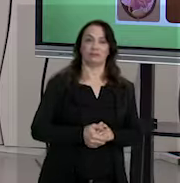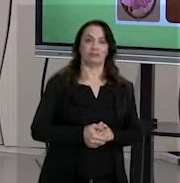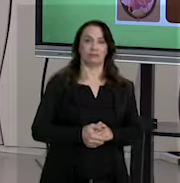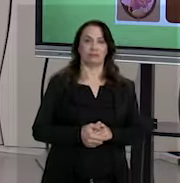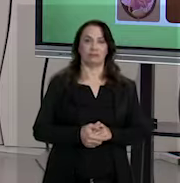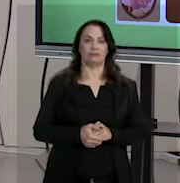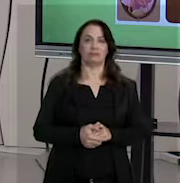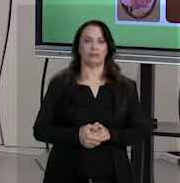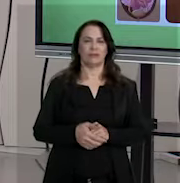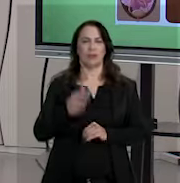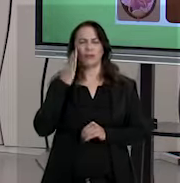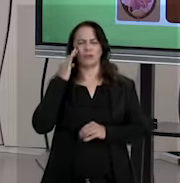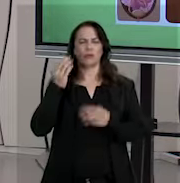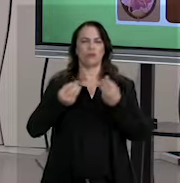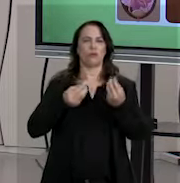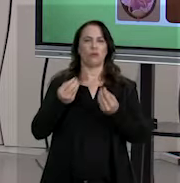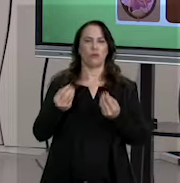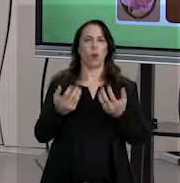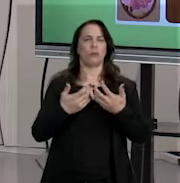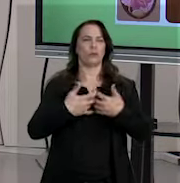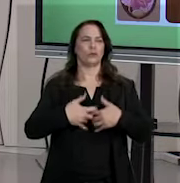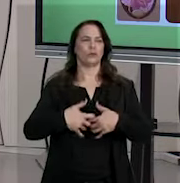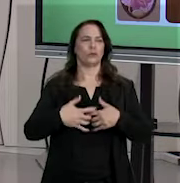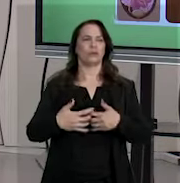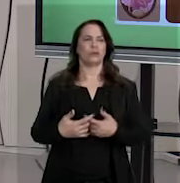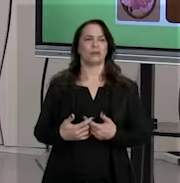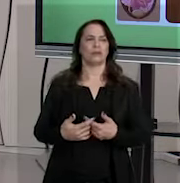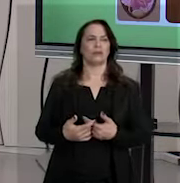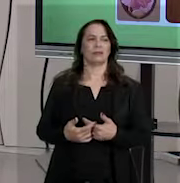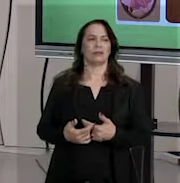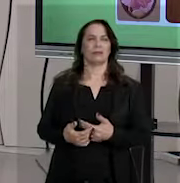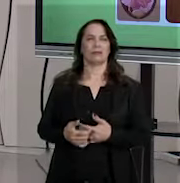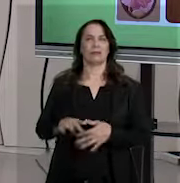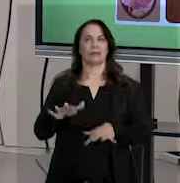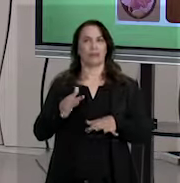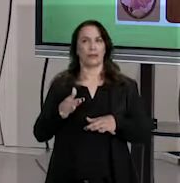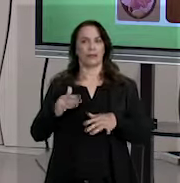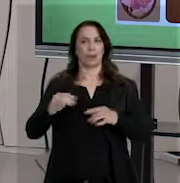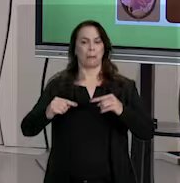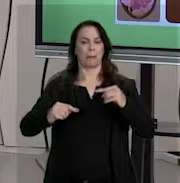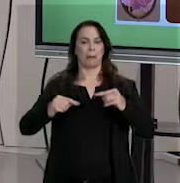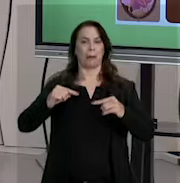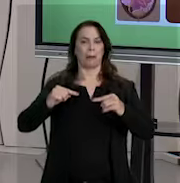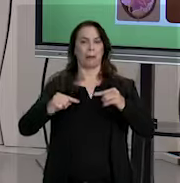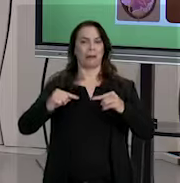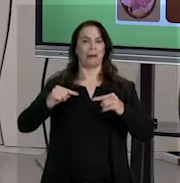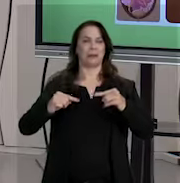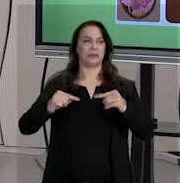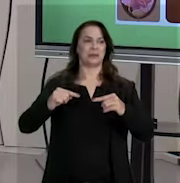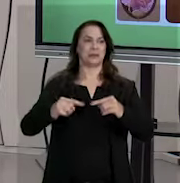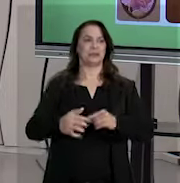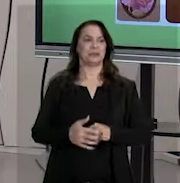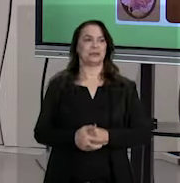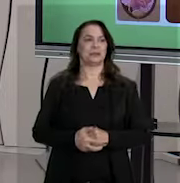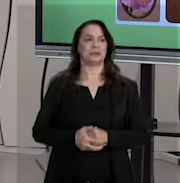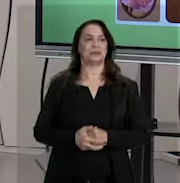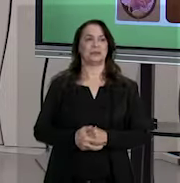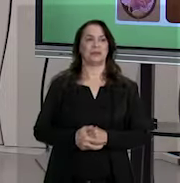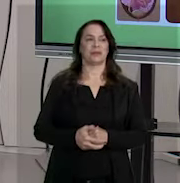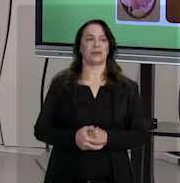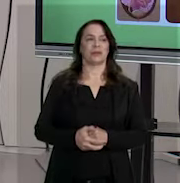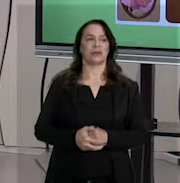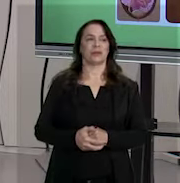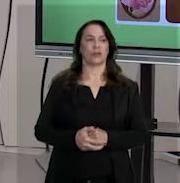essa noção, mais ou menos da mesma altura, né? É, porque senão vai ficar com alturas bem diferentes. Porque senão vai ficar estranho. E